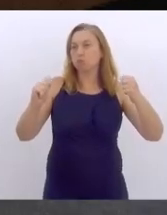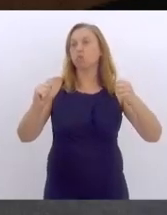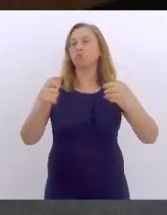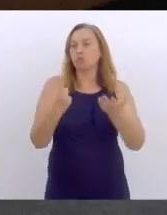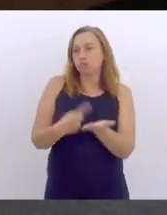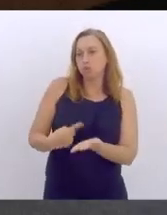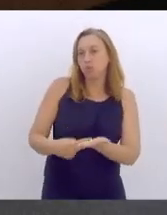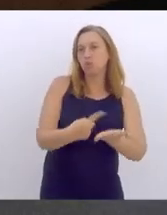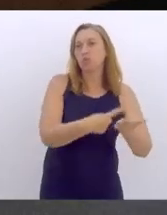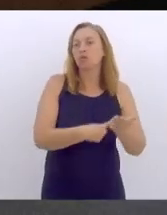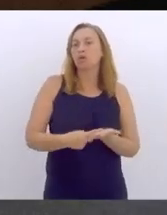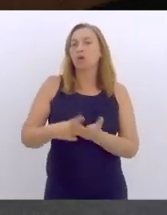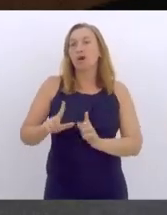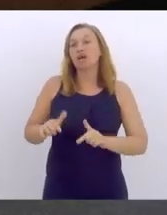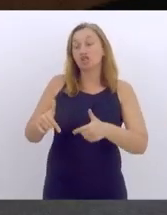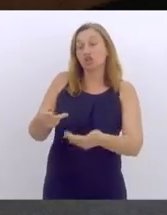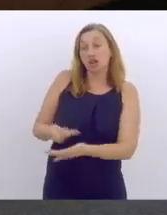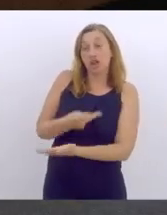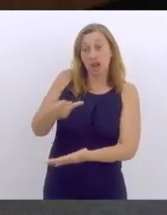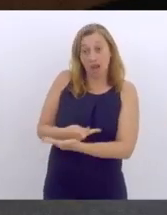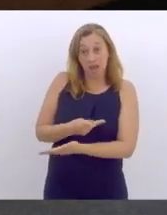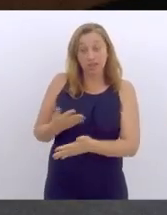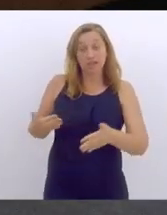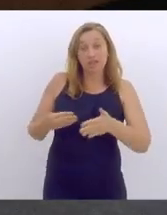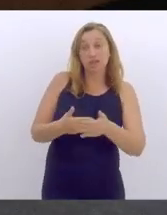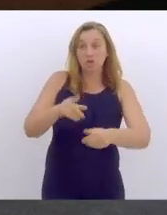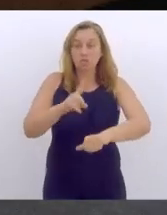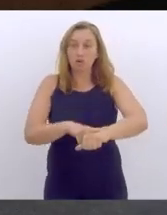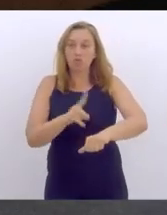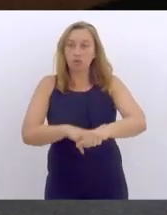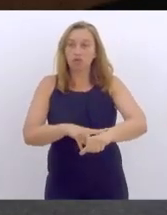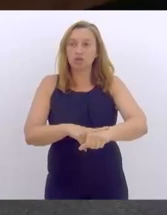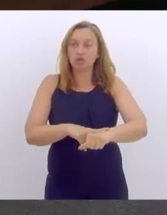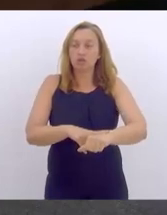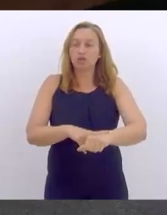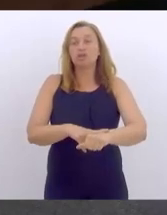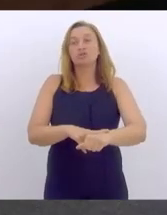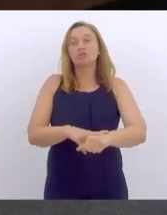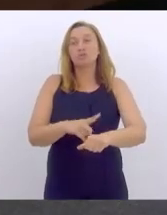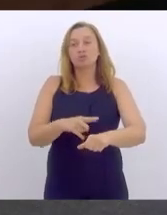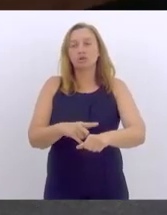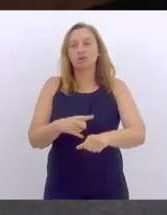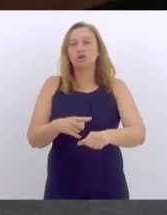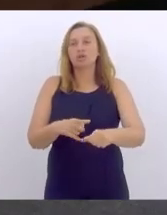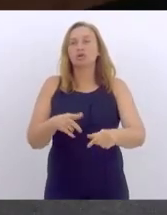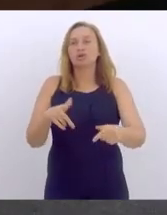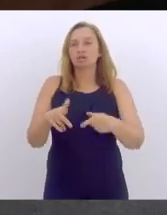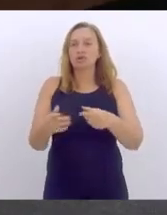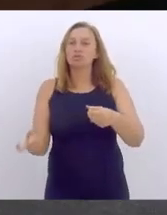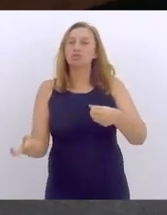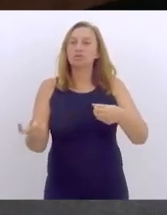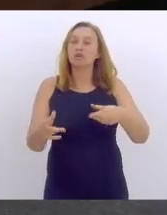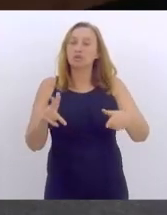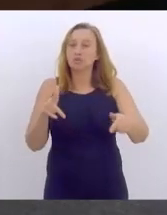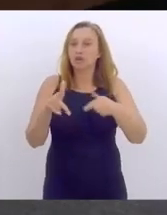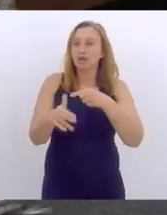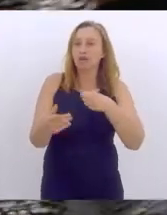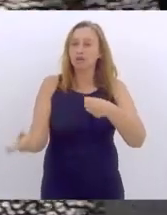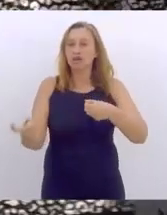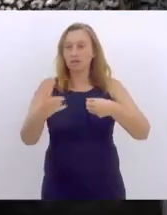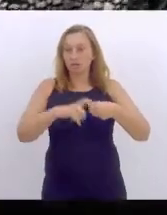até o momento, ficando permitido o retorno destas aos eventos